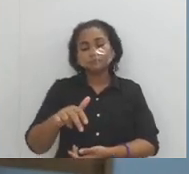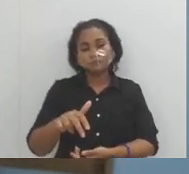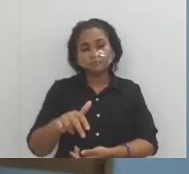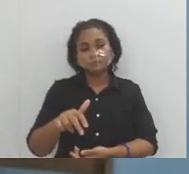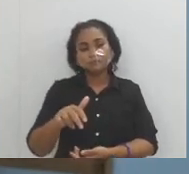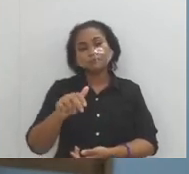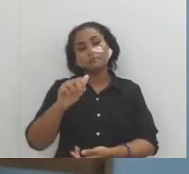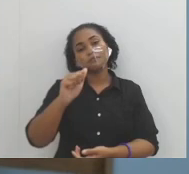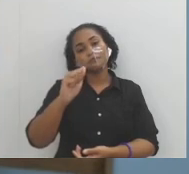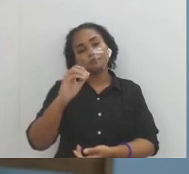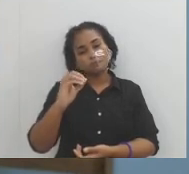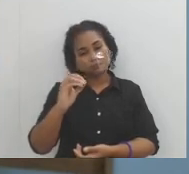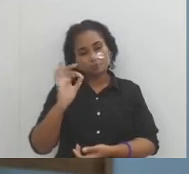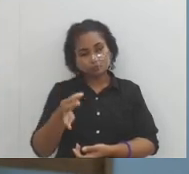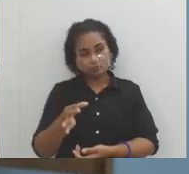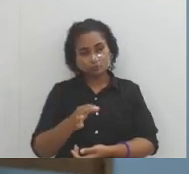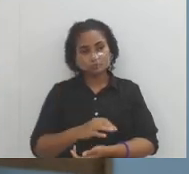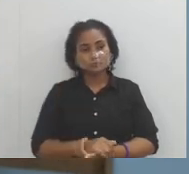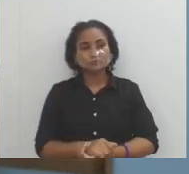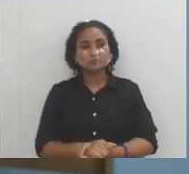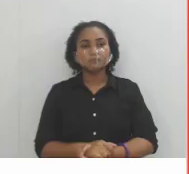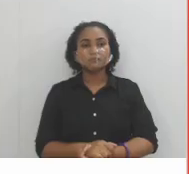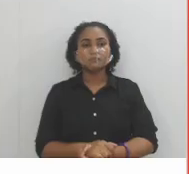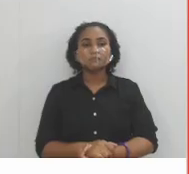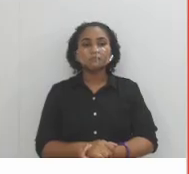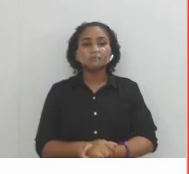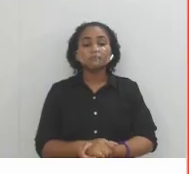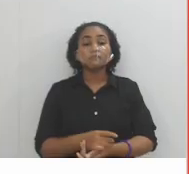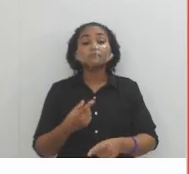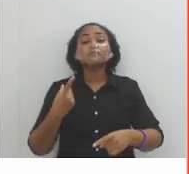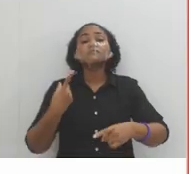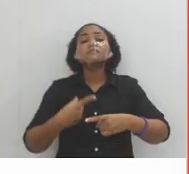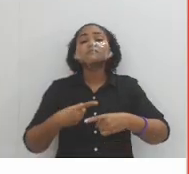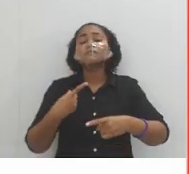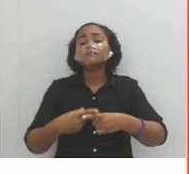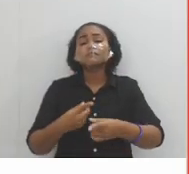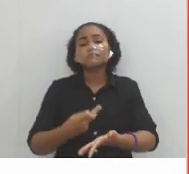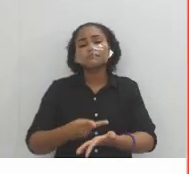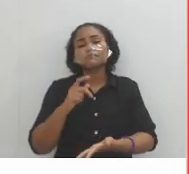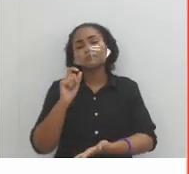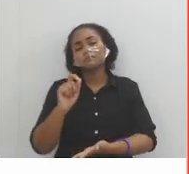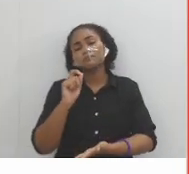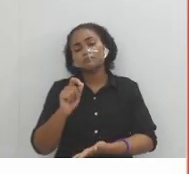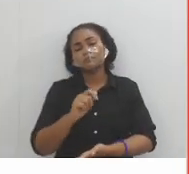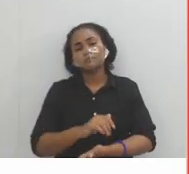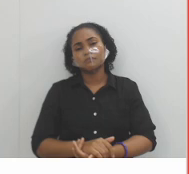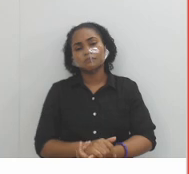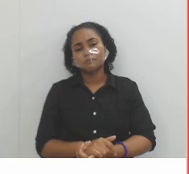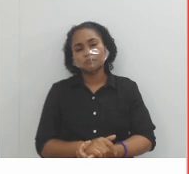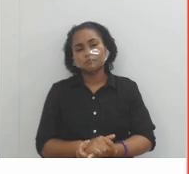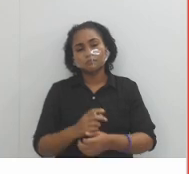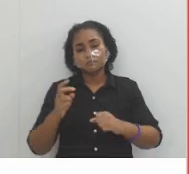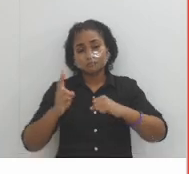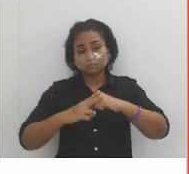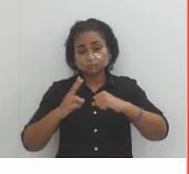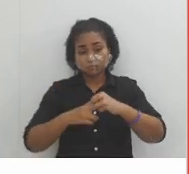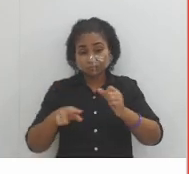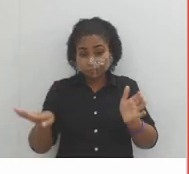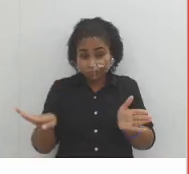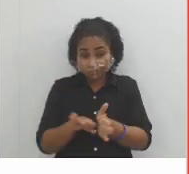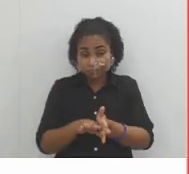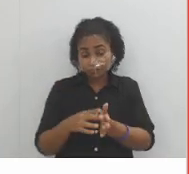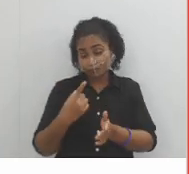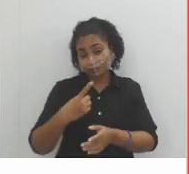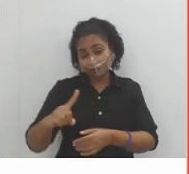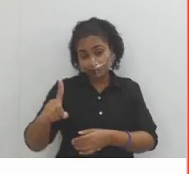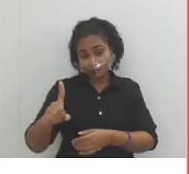ao metrô. Tá certo? Porque o que é que acontece? O verbo chegar, o verbo